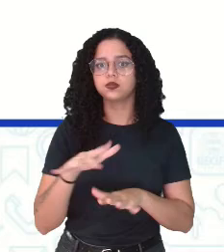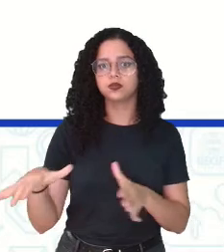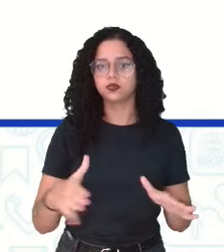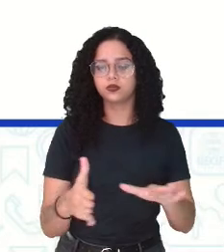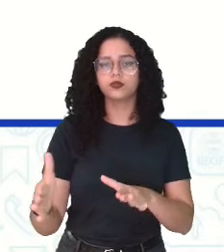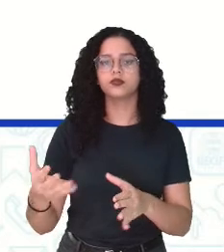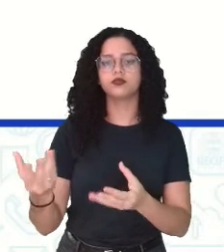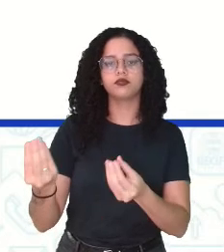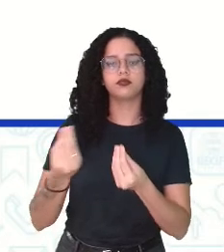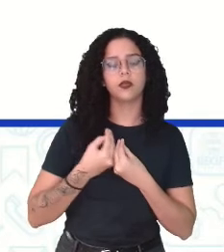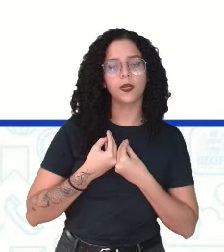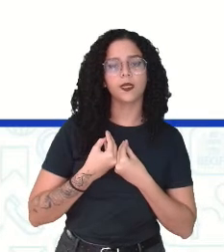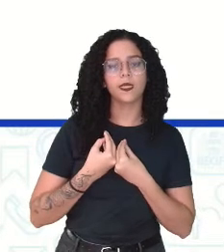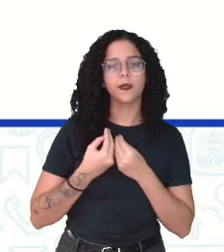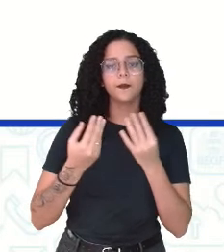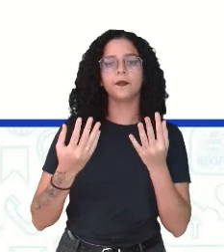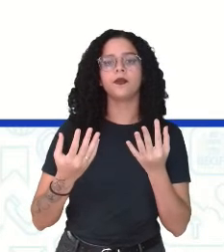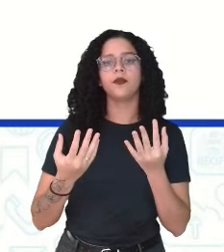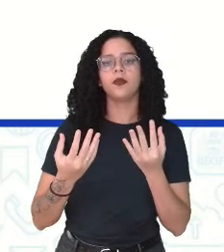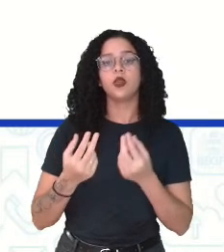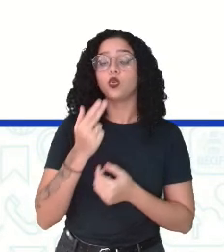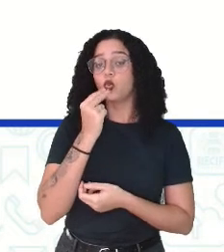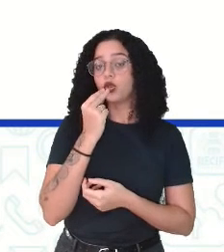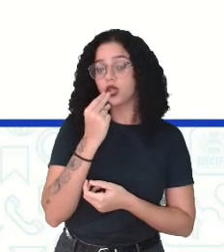fornecendo nutrientes, né, para a